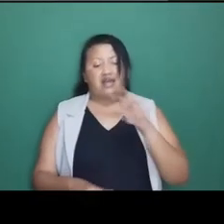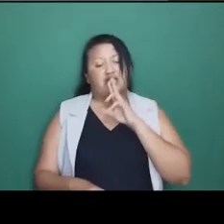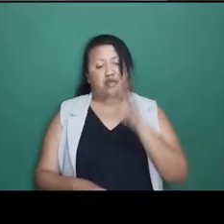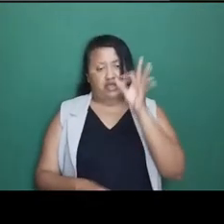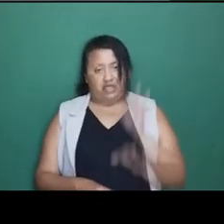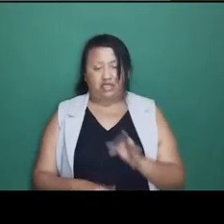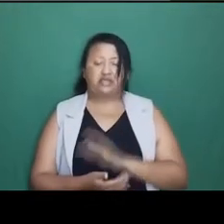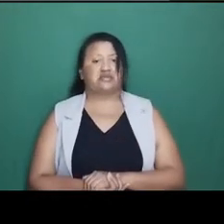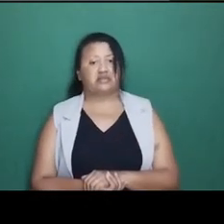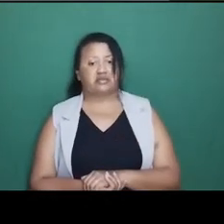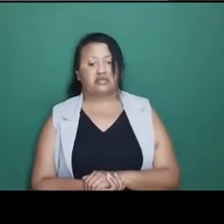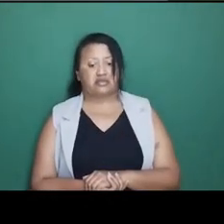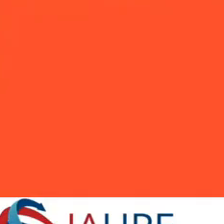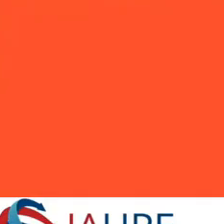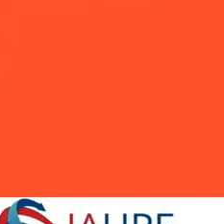correto